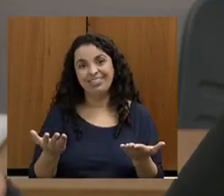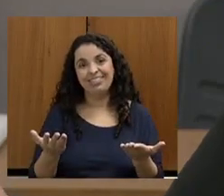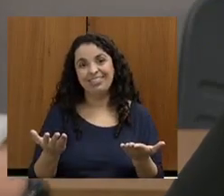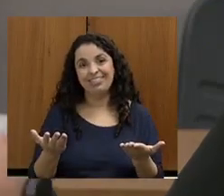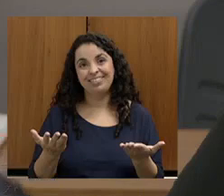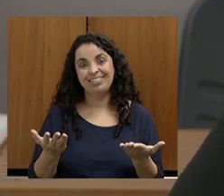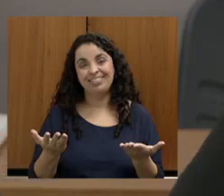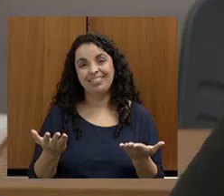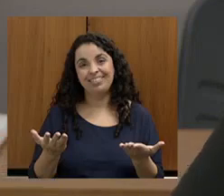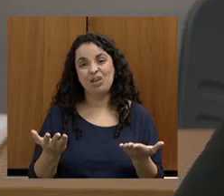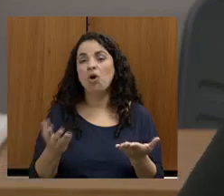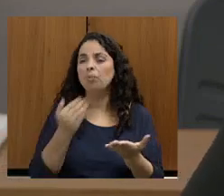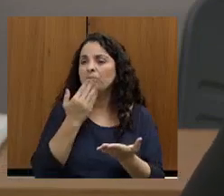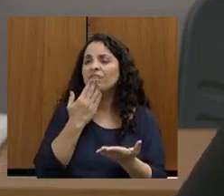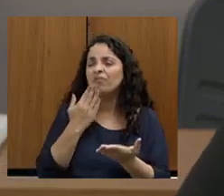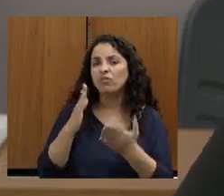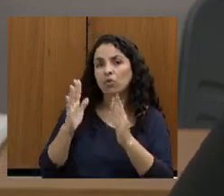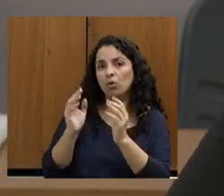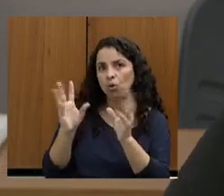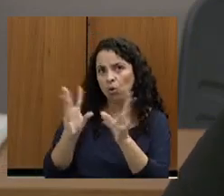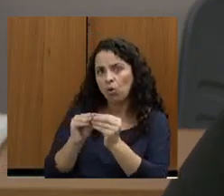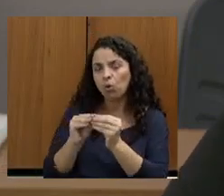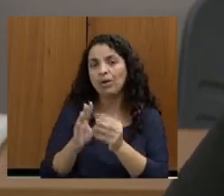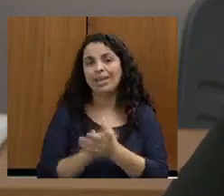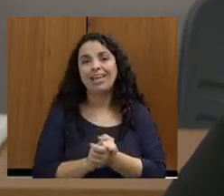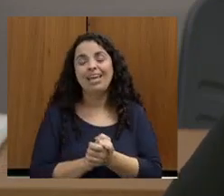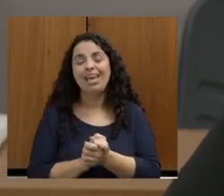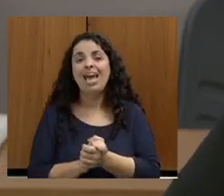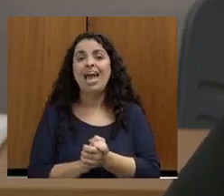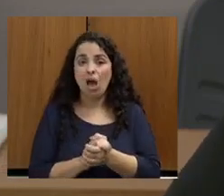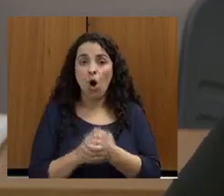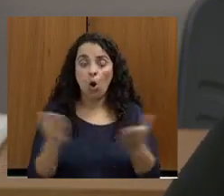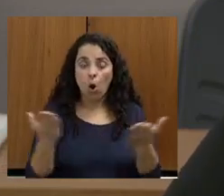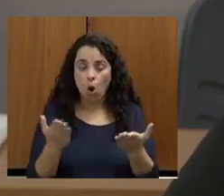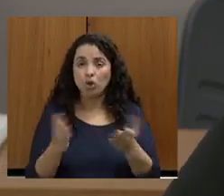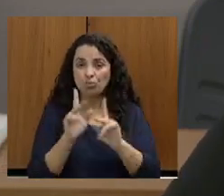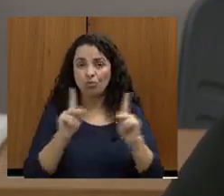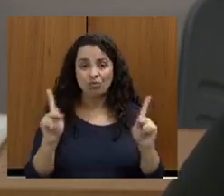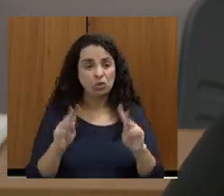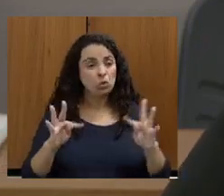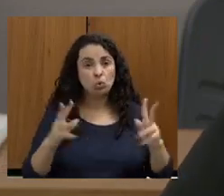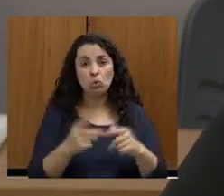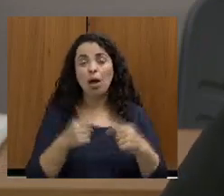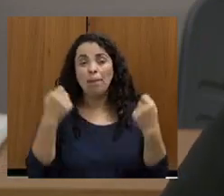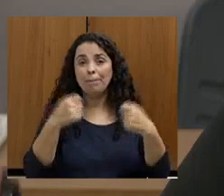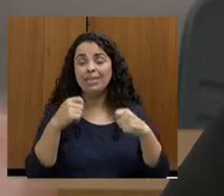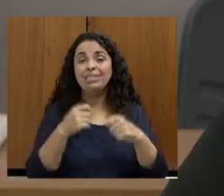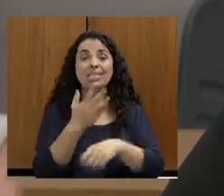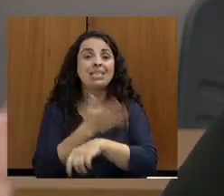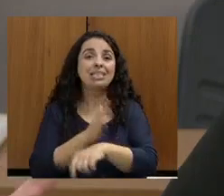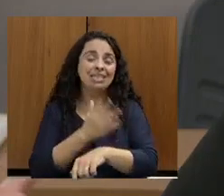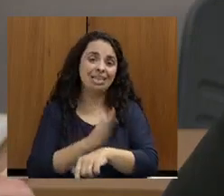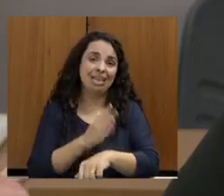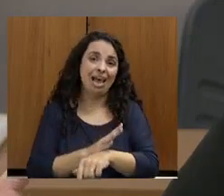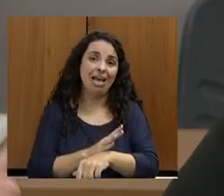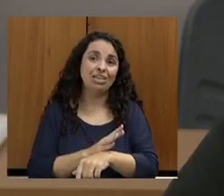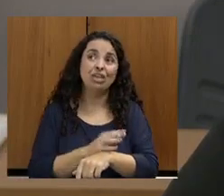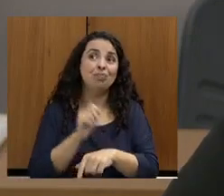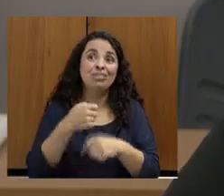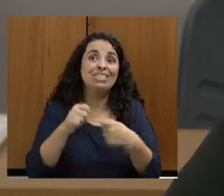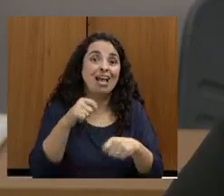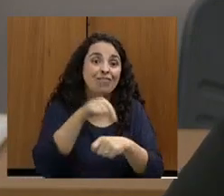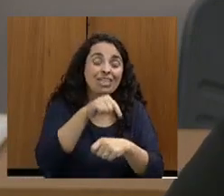eles têm que ser capacitados, eles não estão capacitados para lidar com essas diferenças, mas que eles já tinham que ser capacitados há muito tempo.